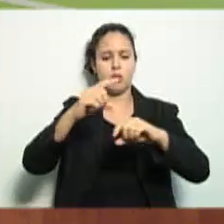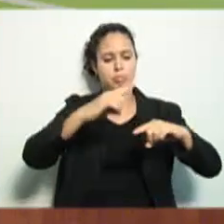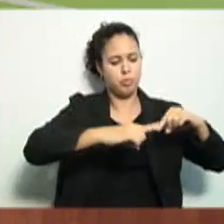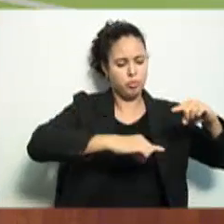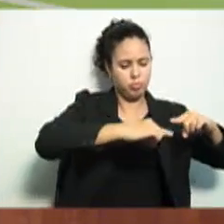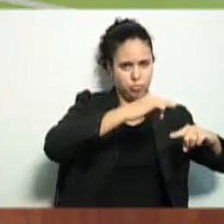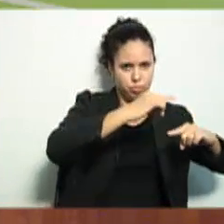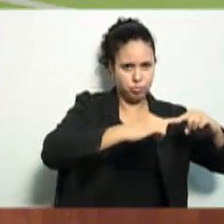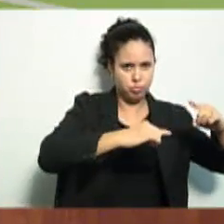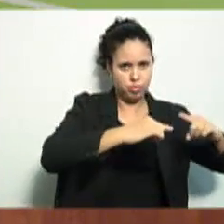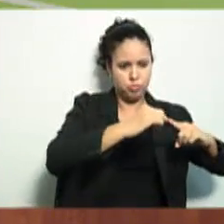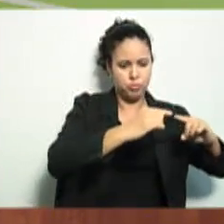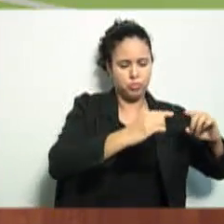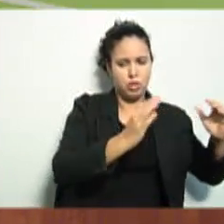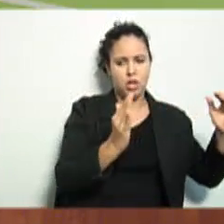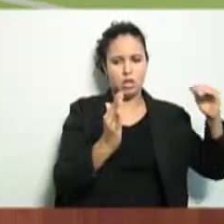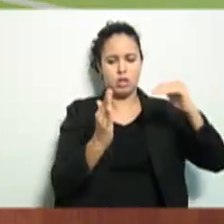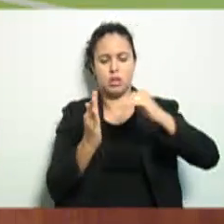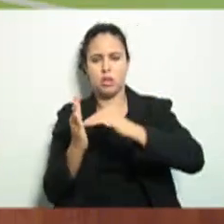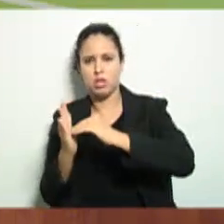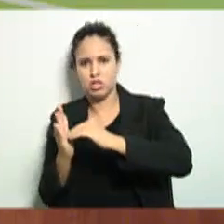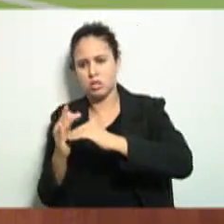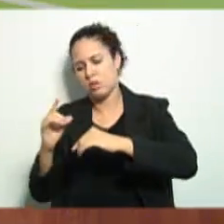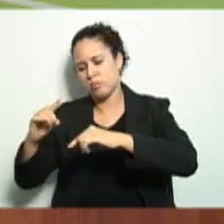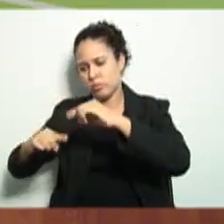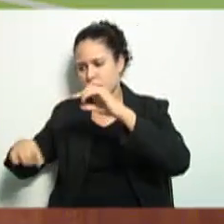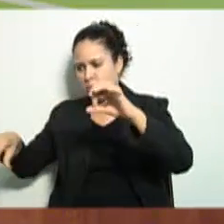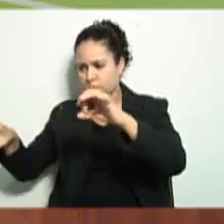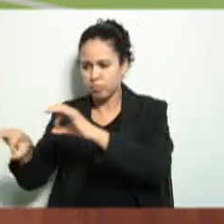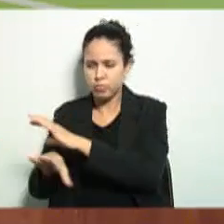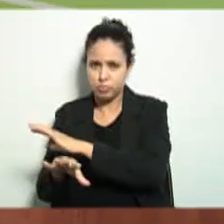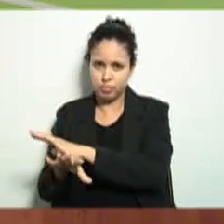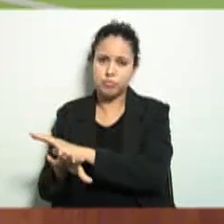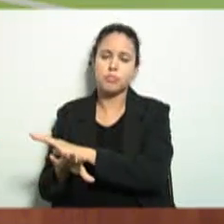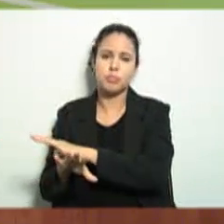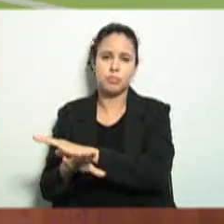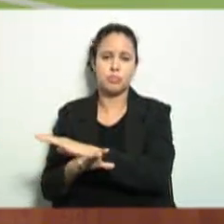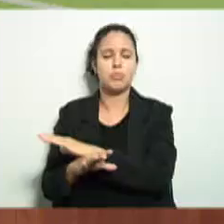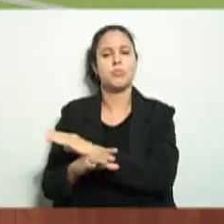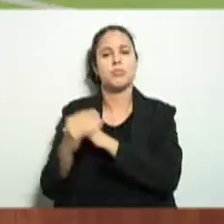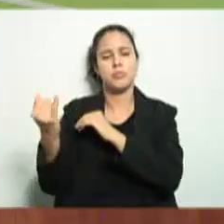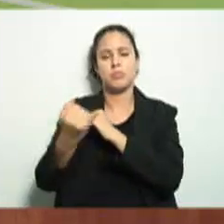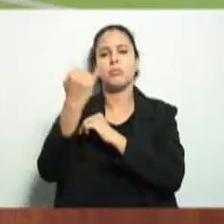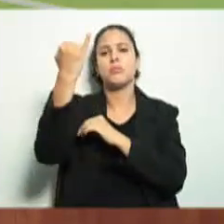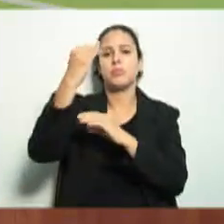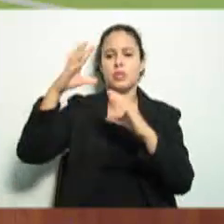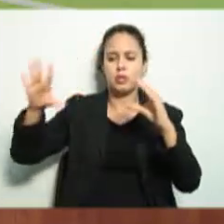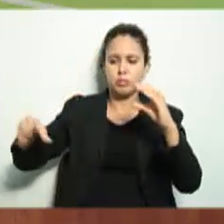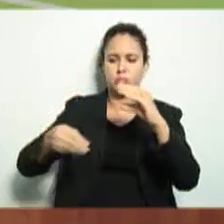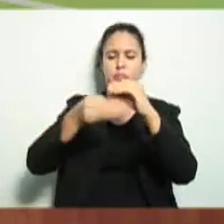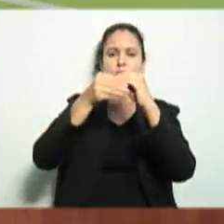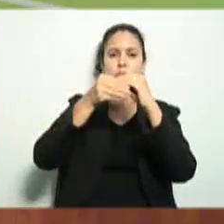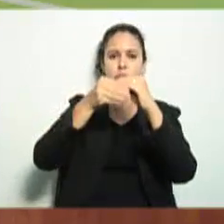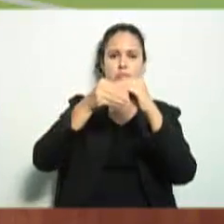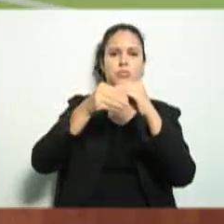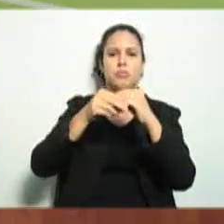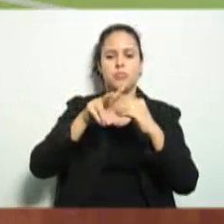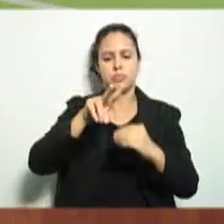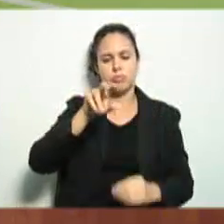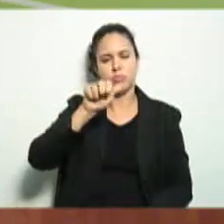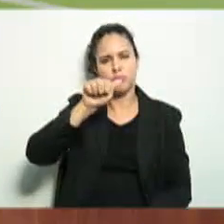produto básico primário, ela se chama agregação de valor. Agregar valor a um produto